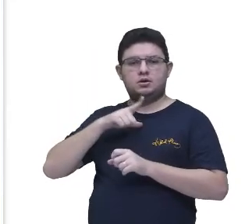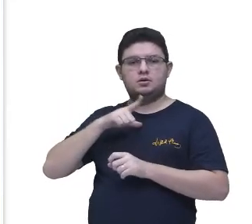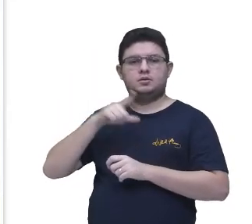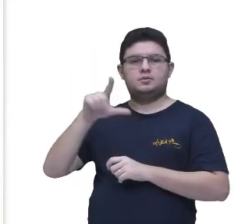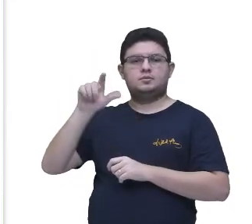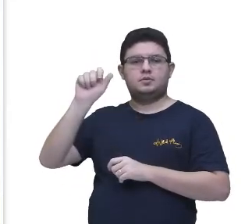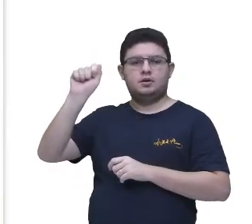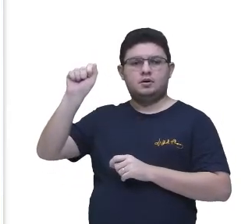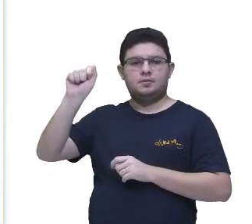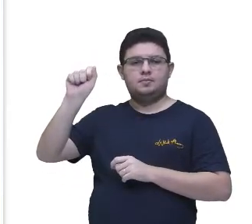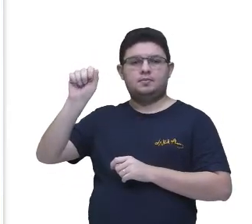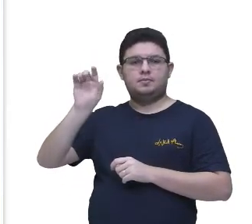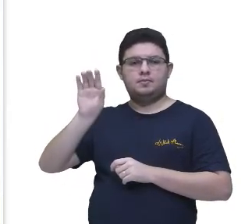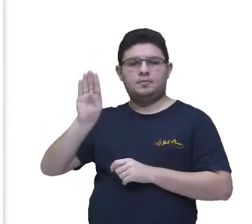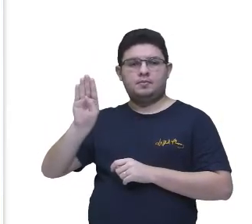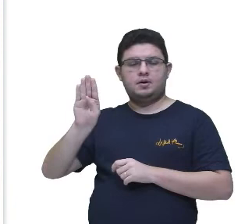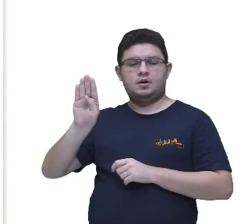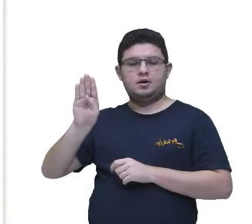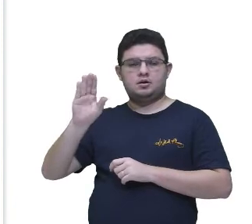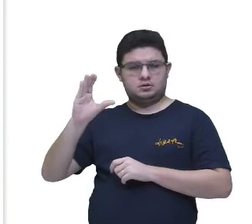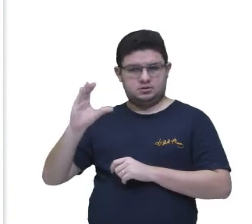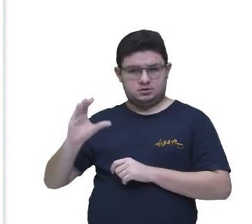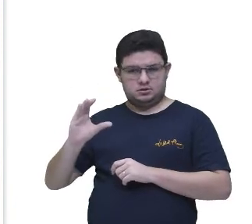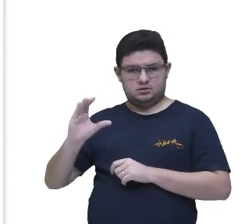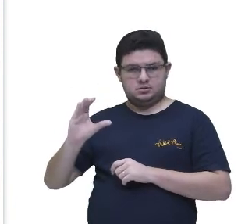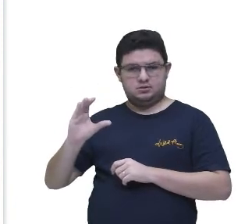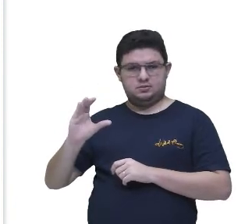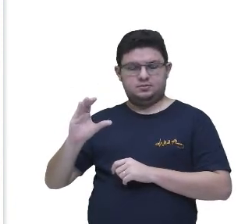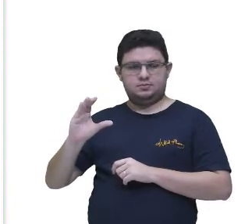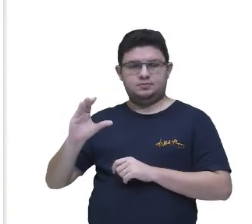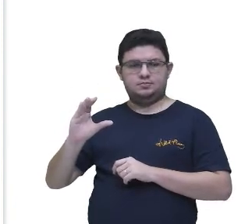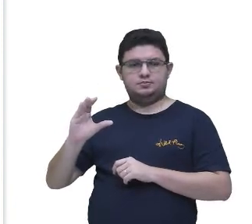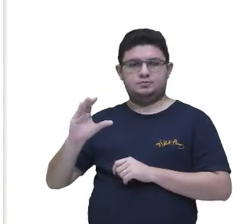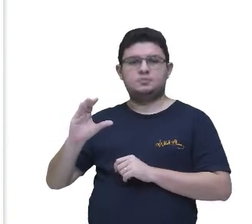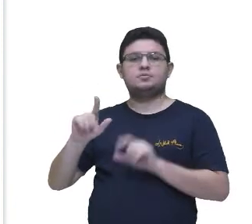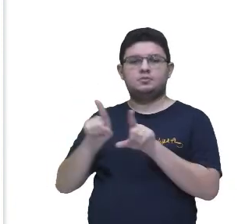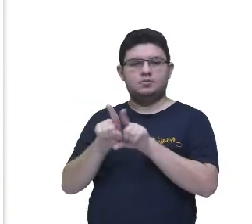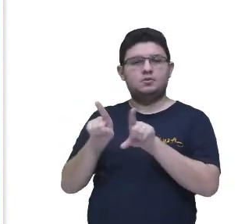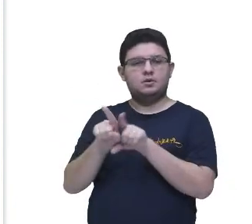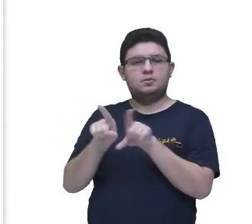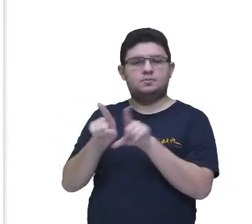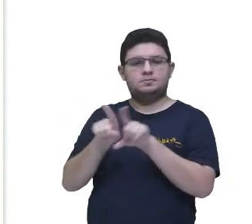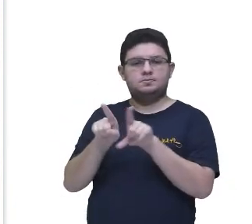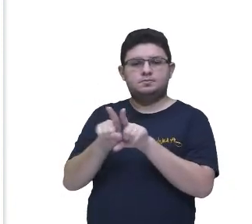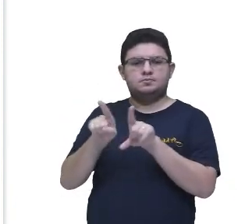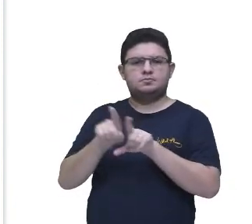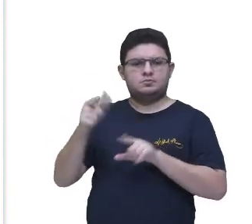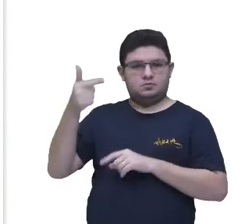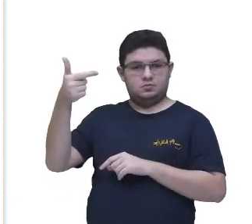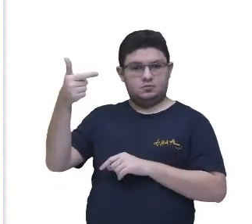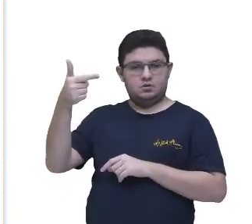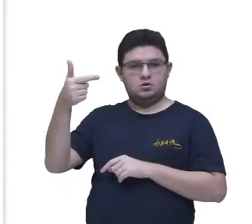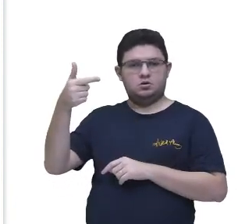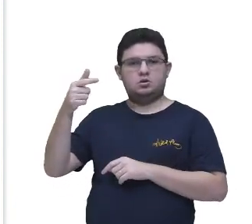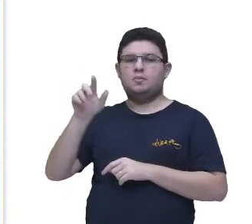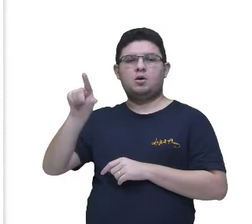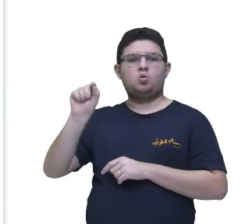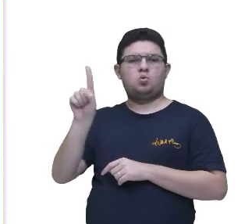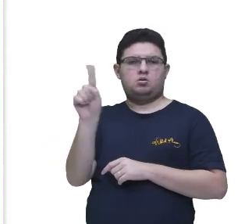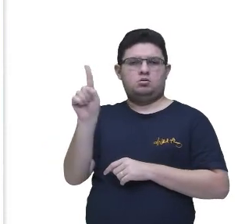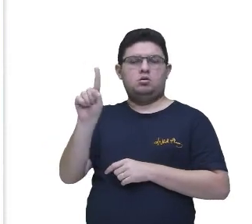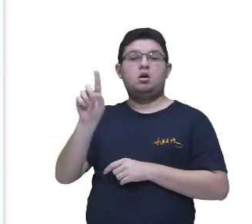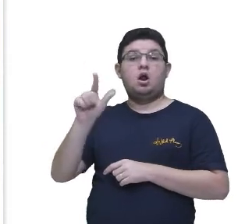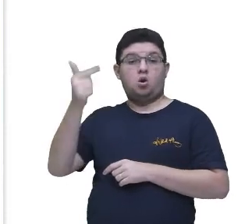vocês, alternativa A, B e C. E também nós vamos ter a questão 2. A questão 2 não é de marcar, tá? É uma questão que vocês